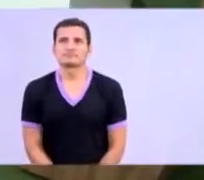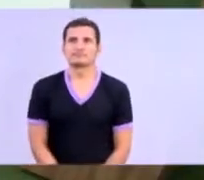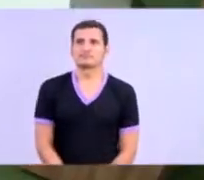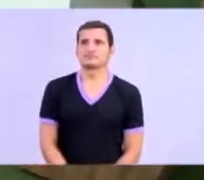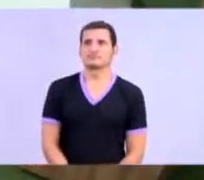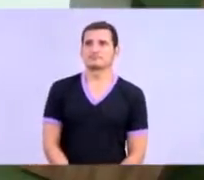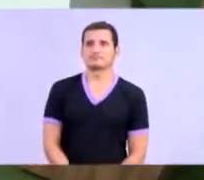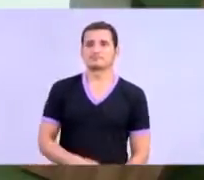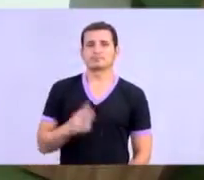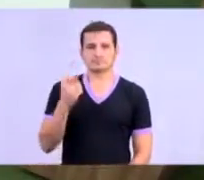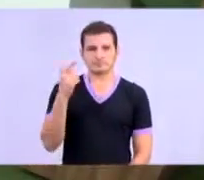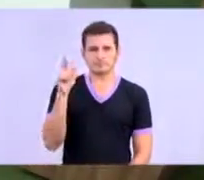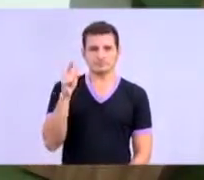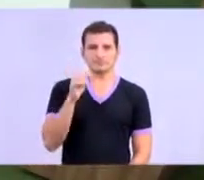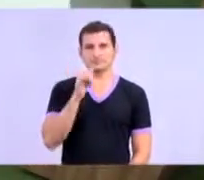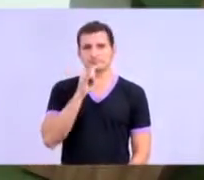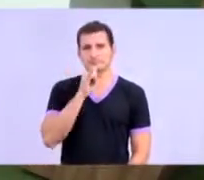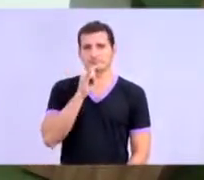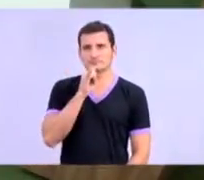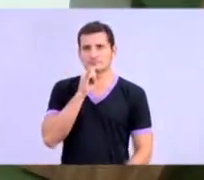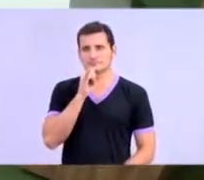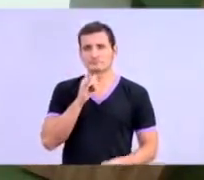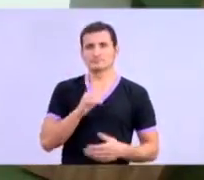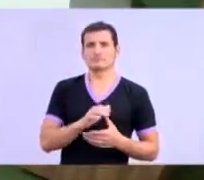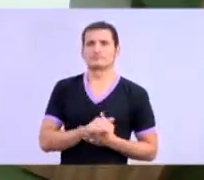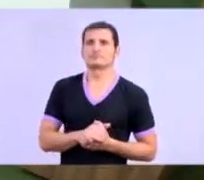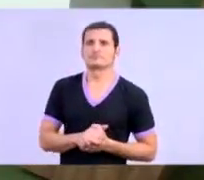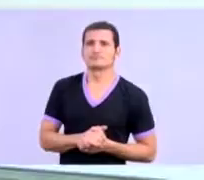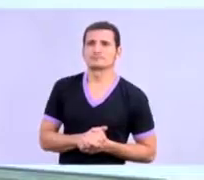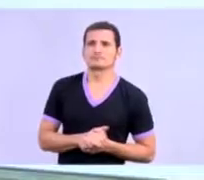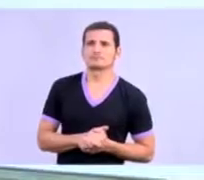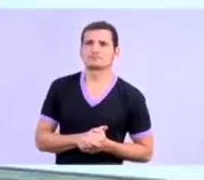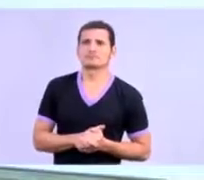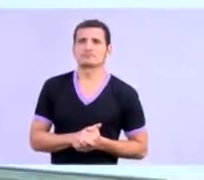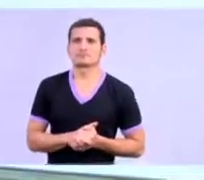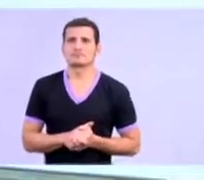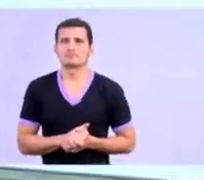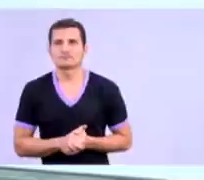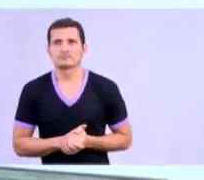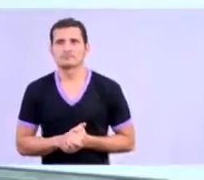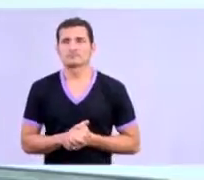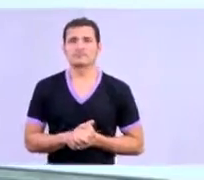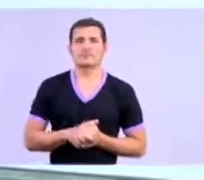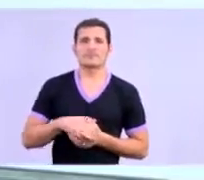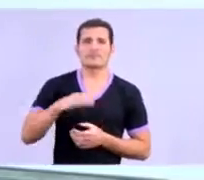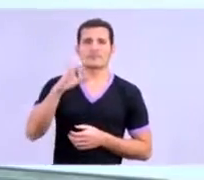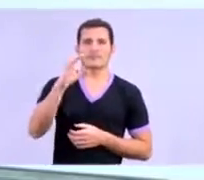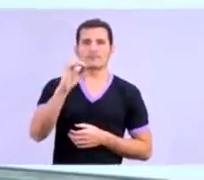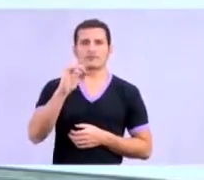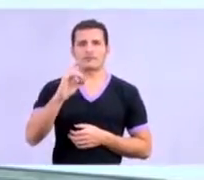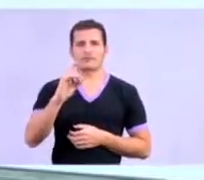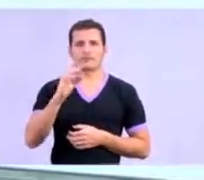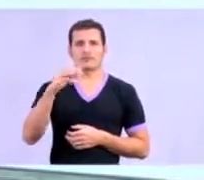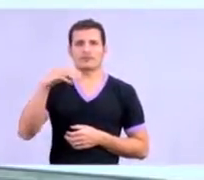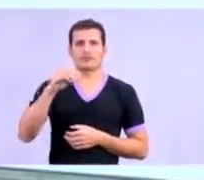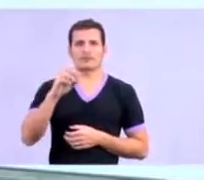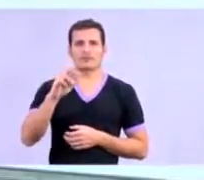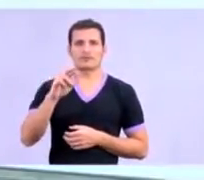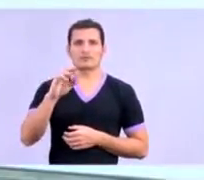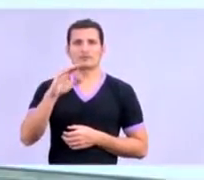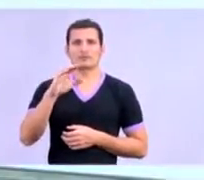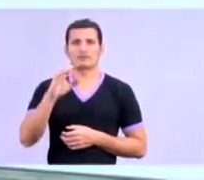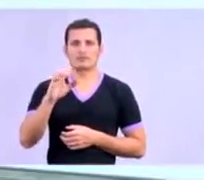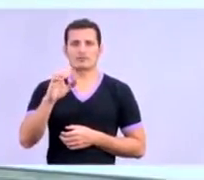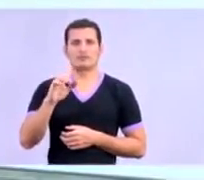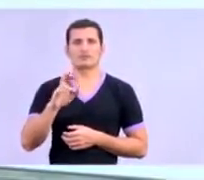um outro exemplo que lembra essa ideia, né? Que é o famoso código Morse, que ao invés de utilizar sinalização luminosa,